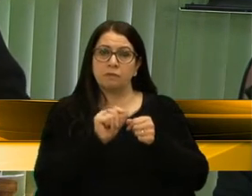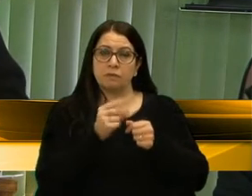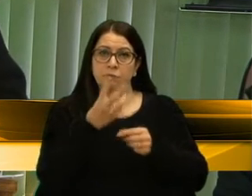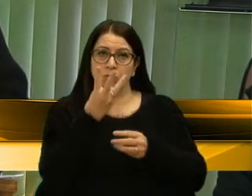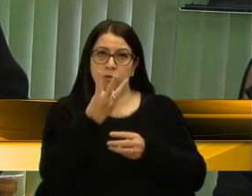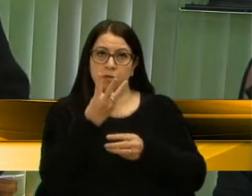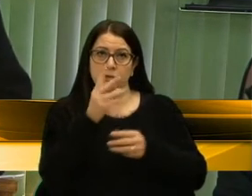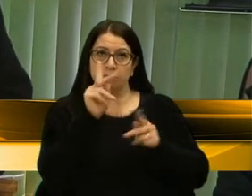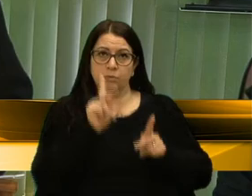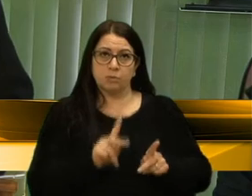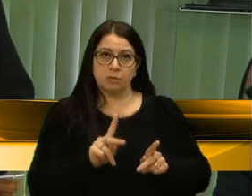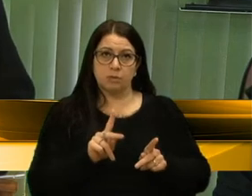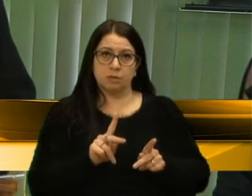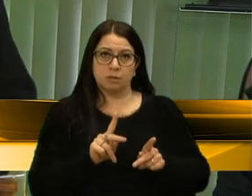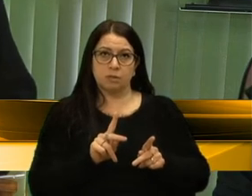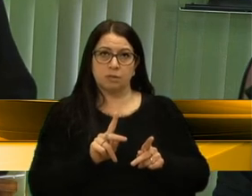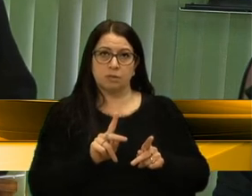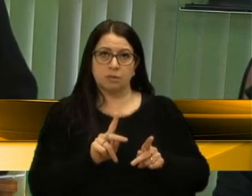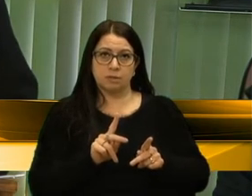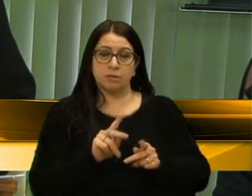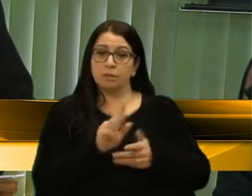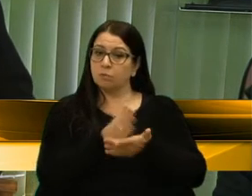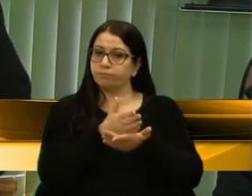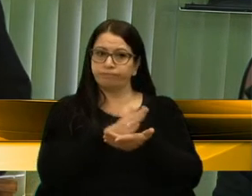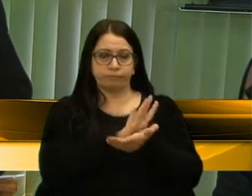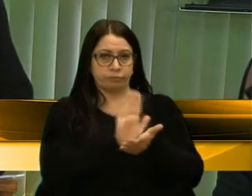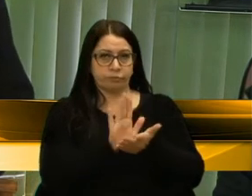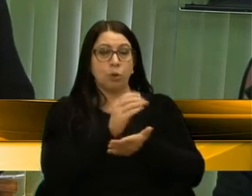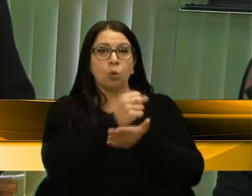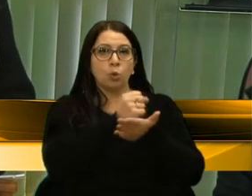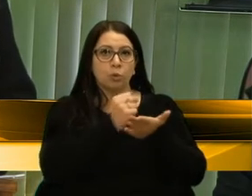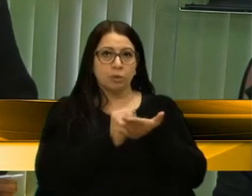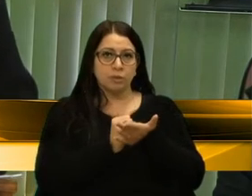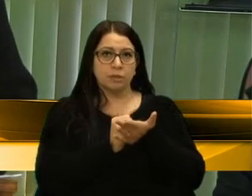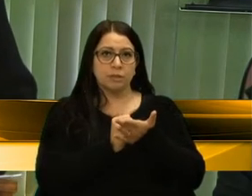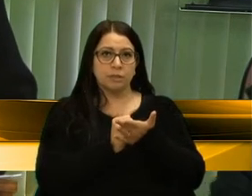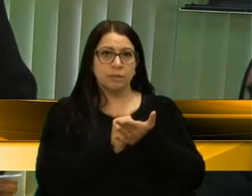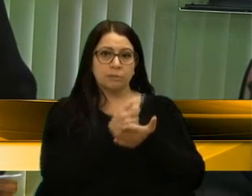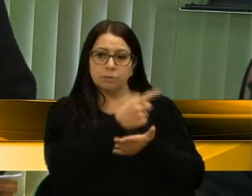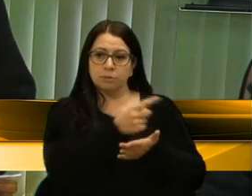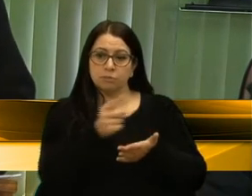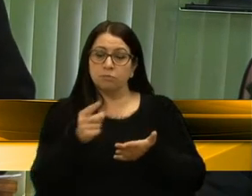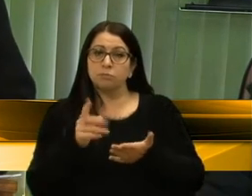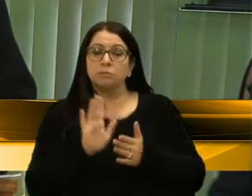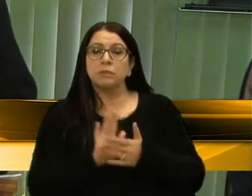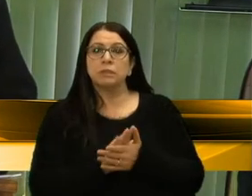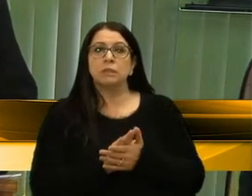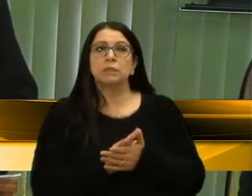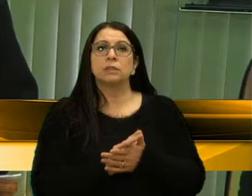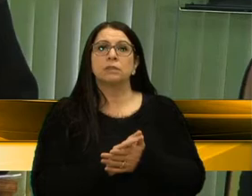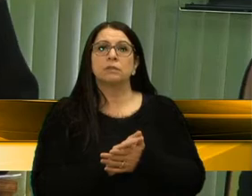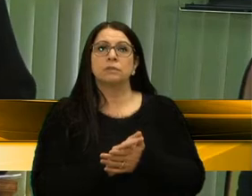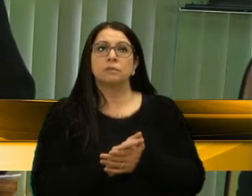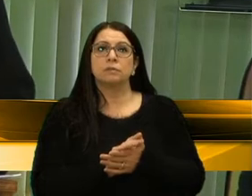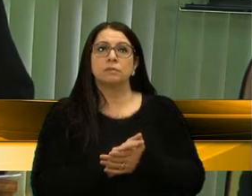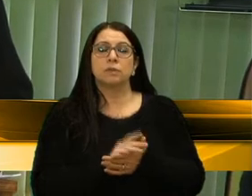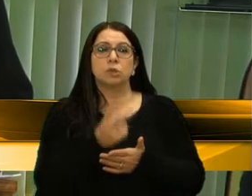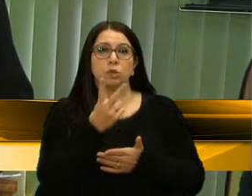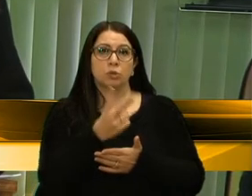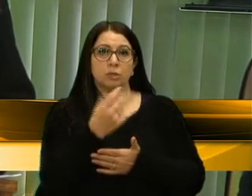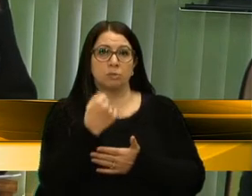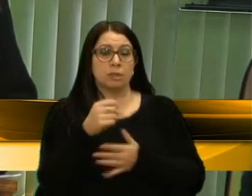3 pessoas imparciais, contratadas pelas partes. 2 devem